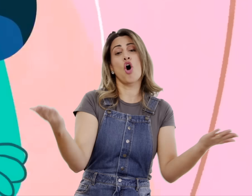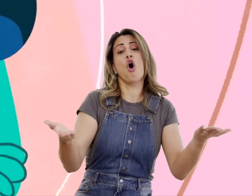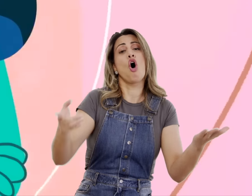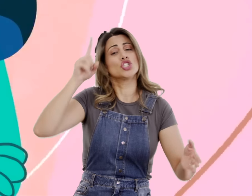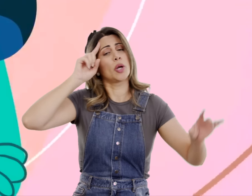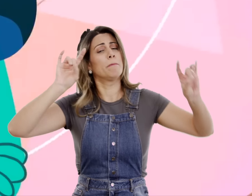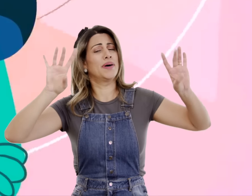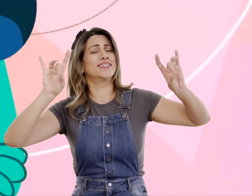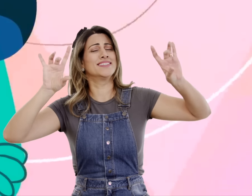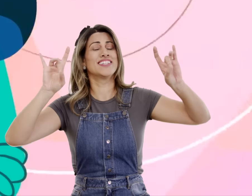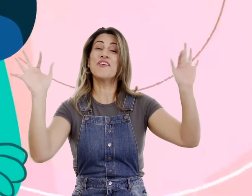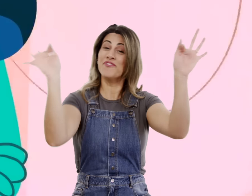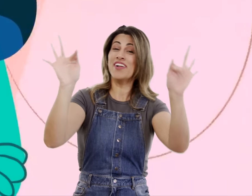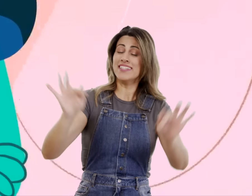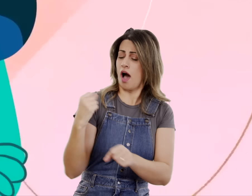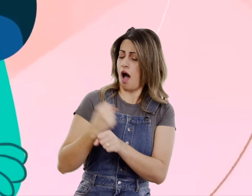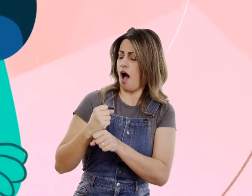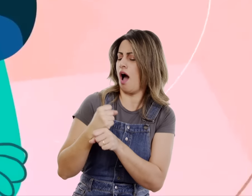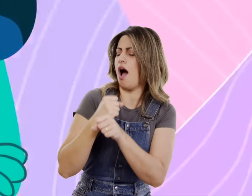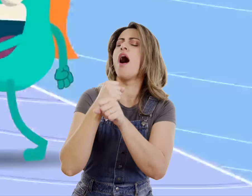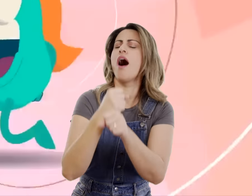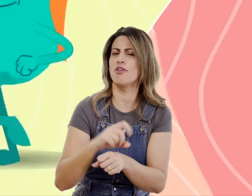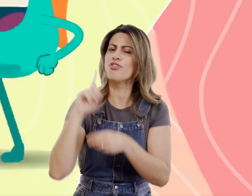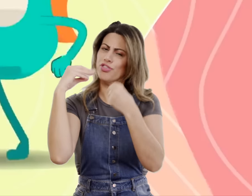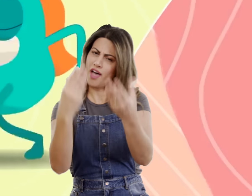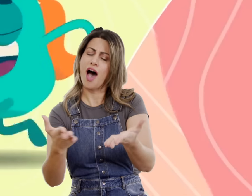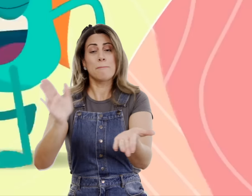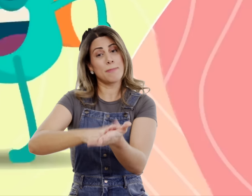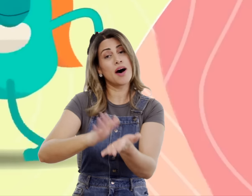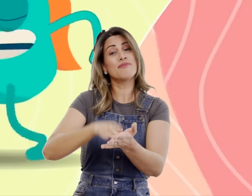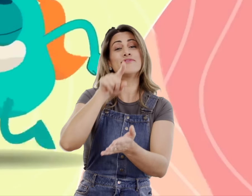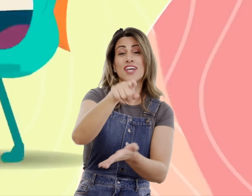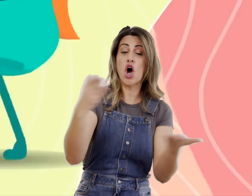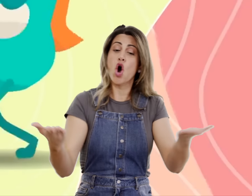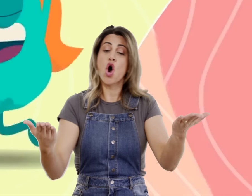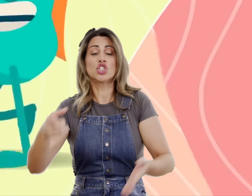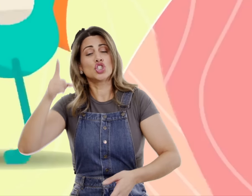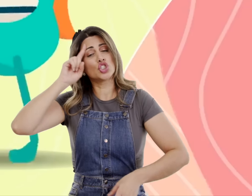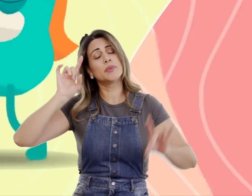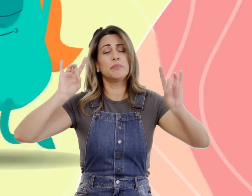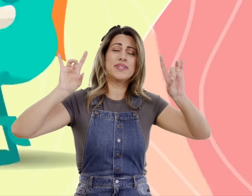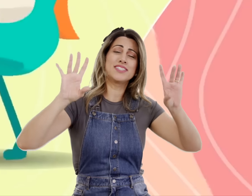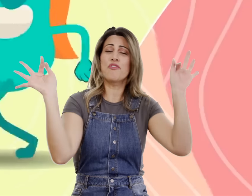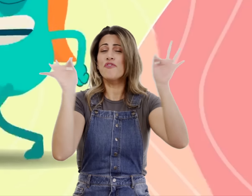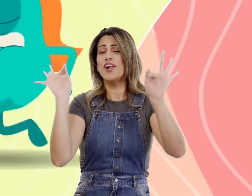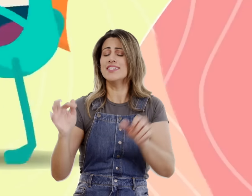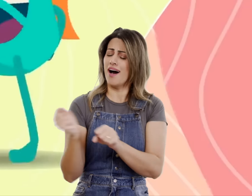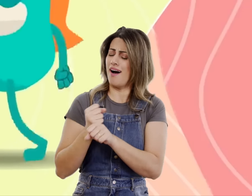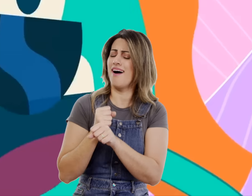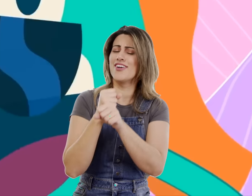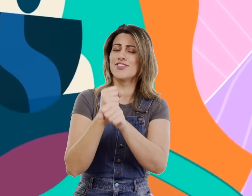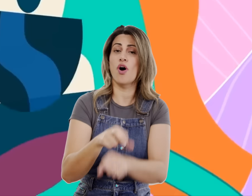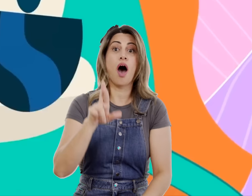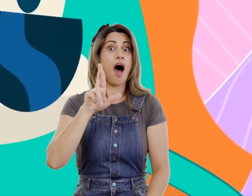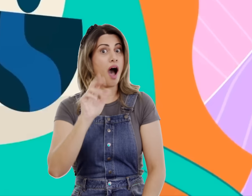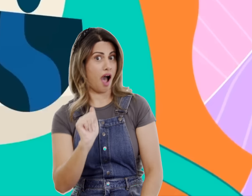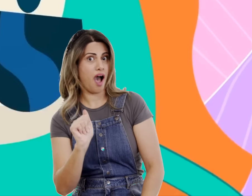nessa data querida, muitas felicidades, muitos anos de vida. Parabéns pra você nessa data querida, muitas felicidades, muitos anos de vida.